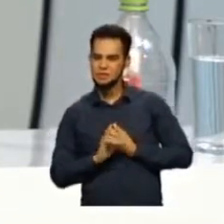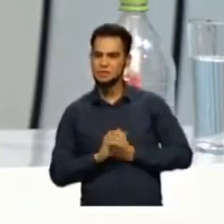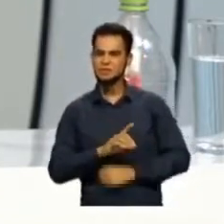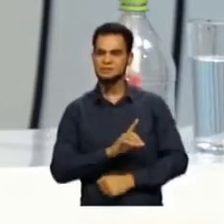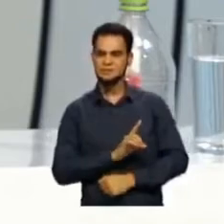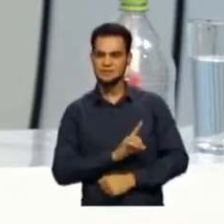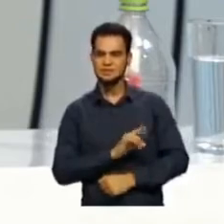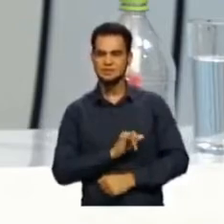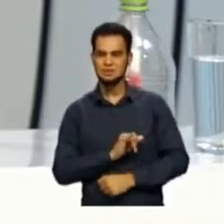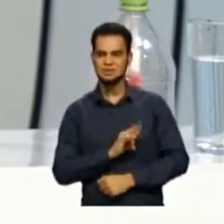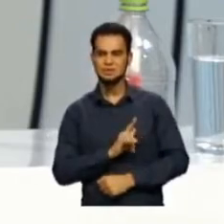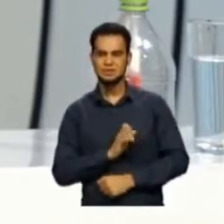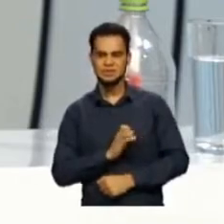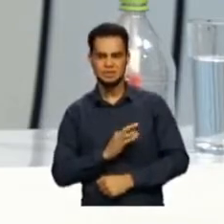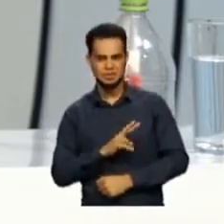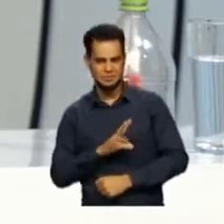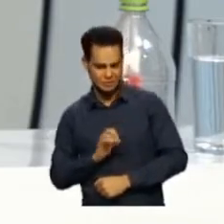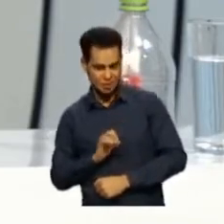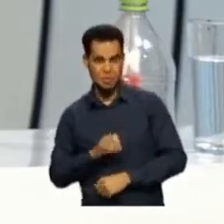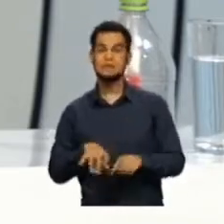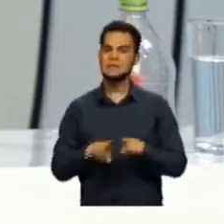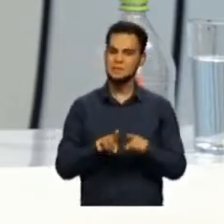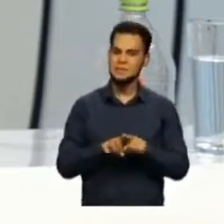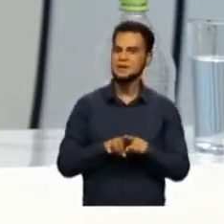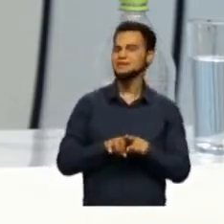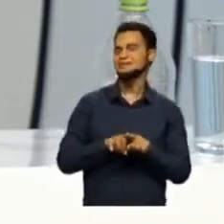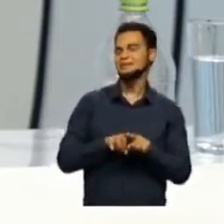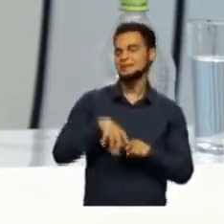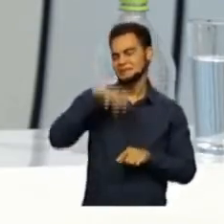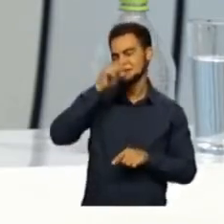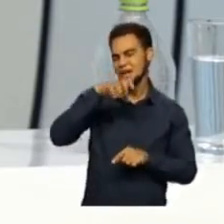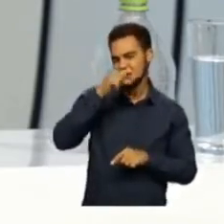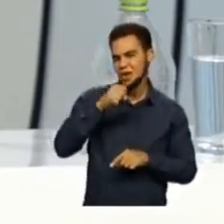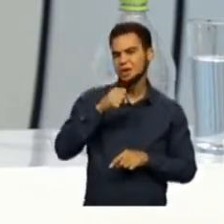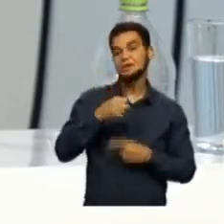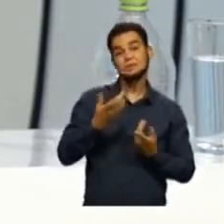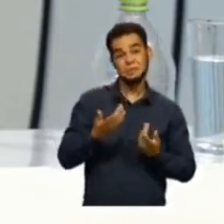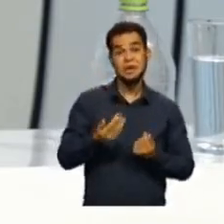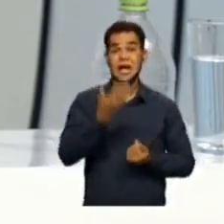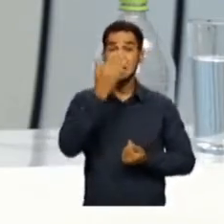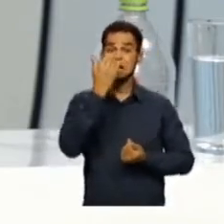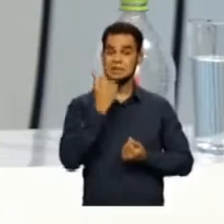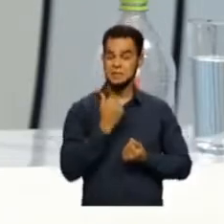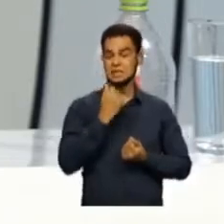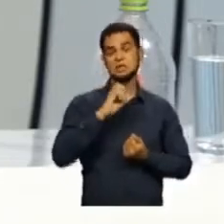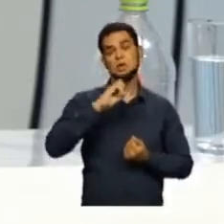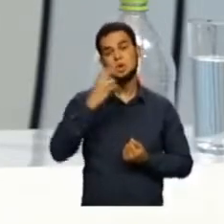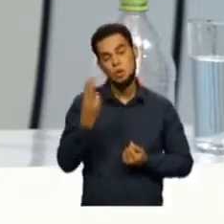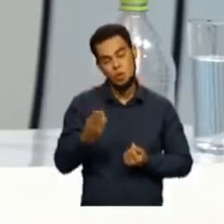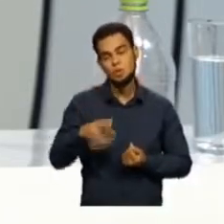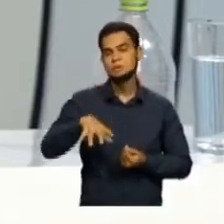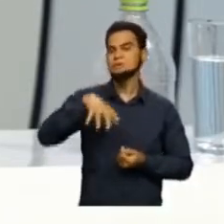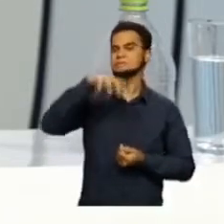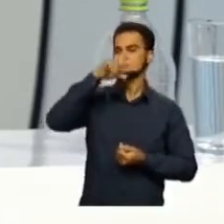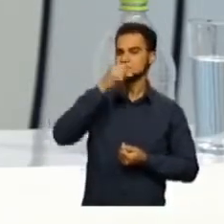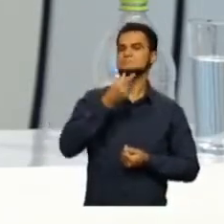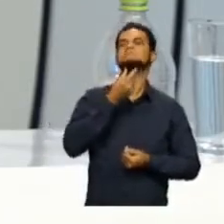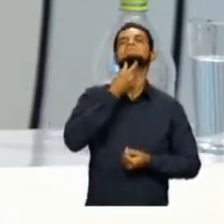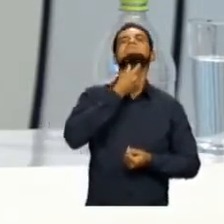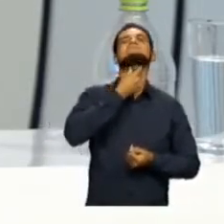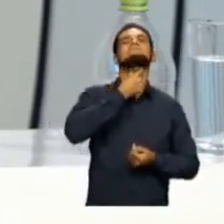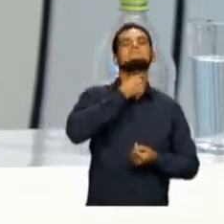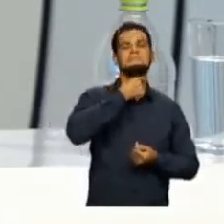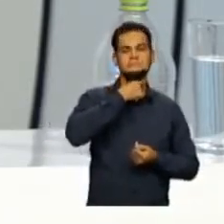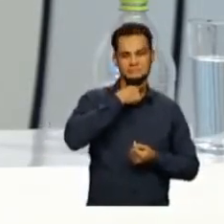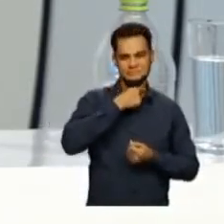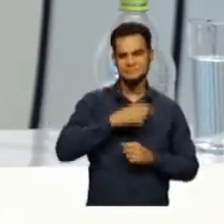ela exerce o papel ali na digestão. Quando passa o ar, ela exerce o papel aí de respiratório, de respirar.